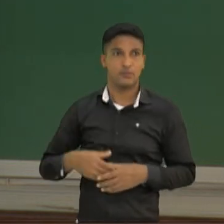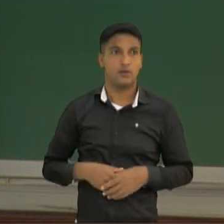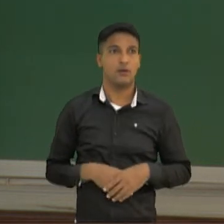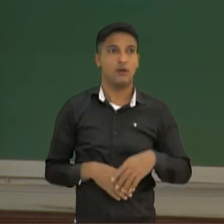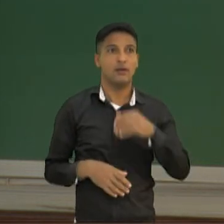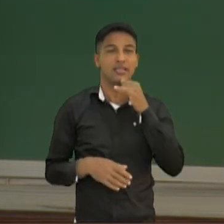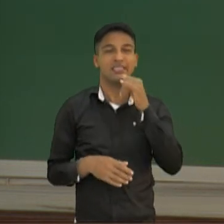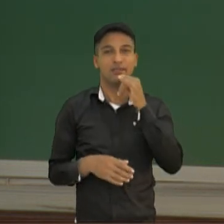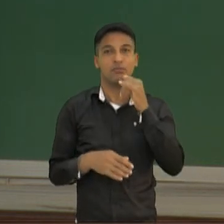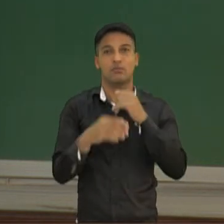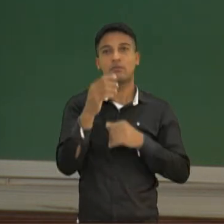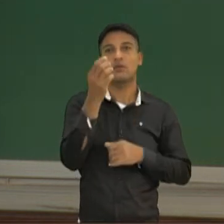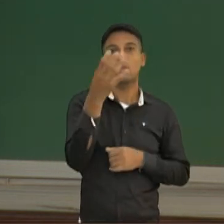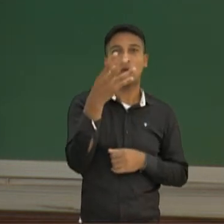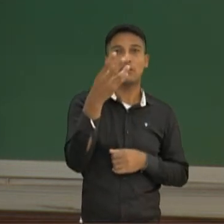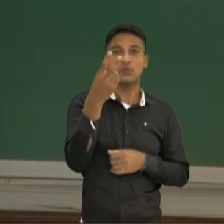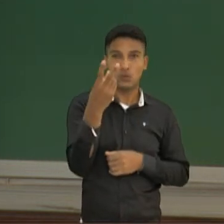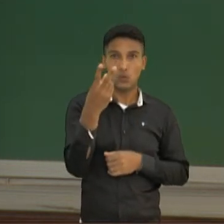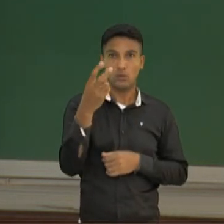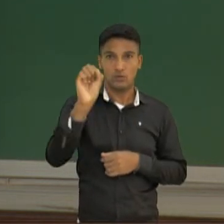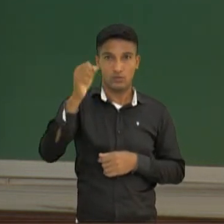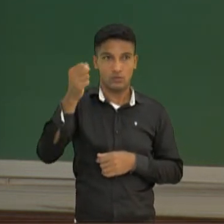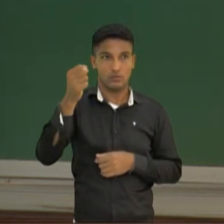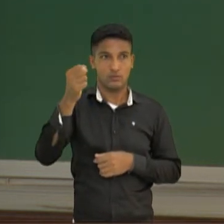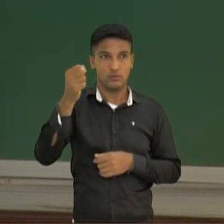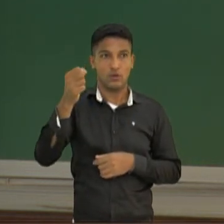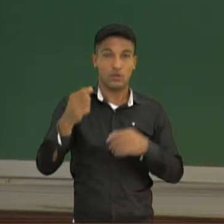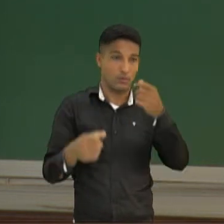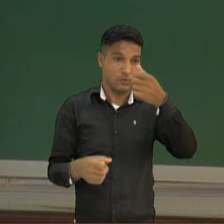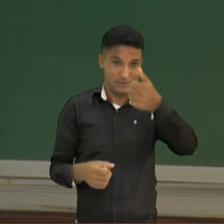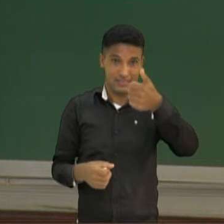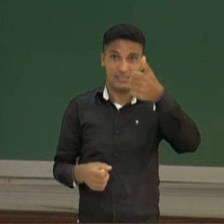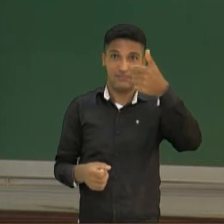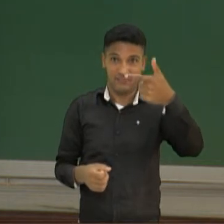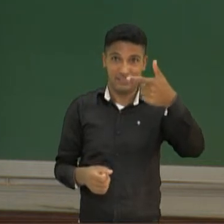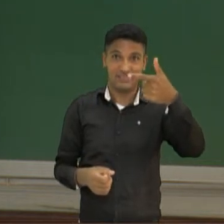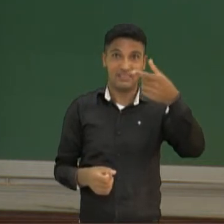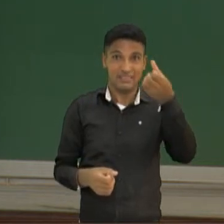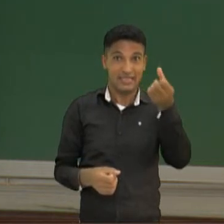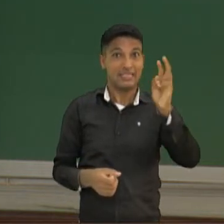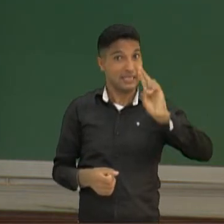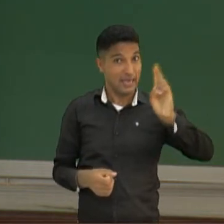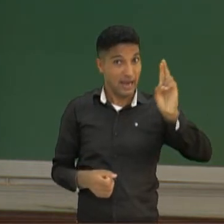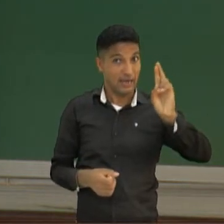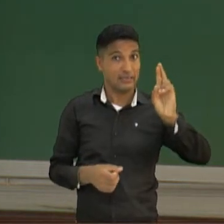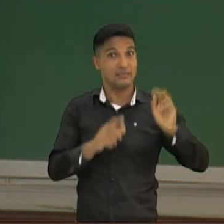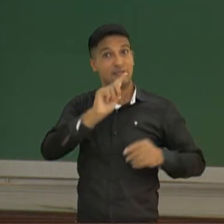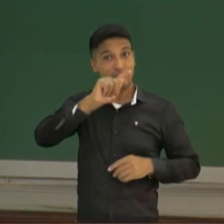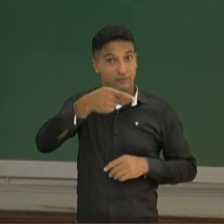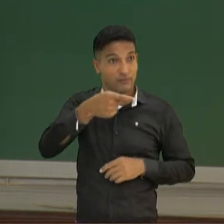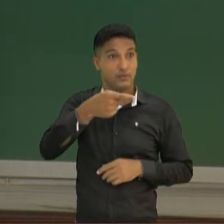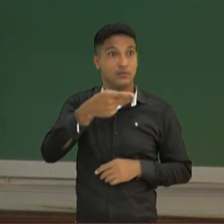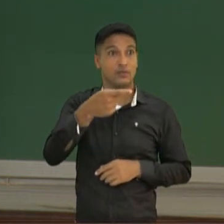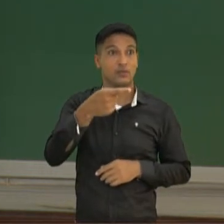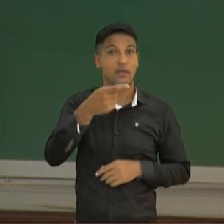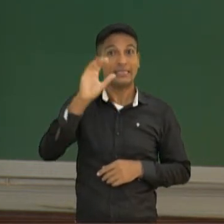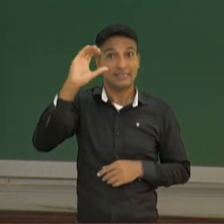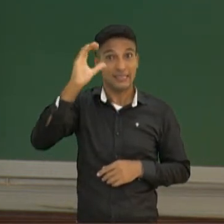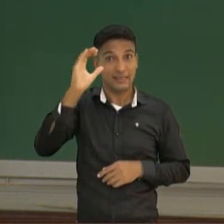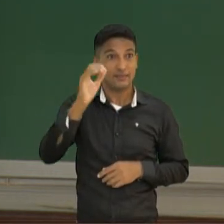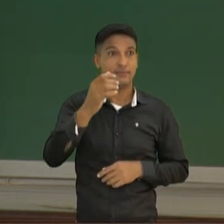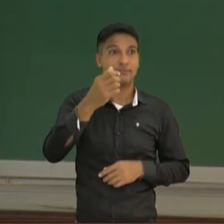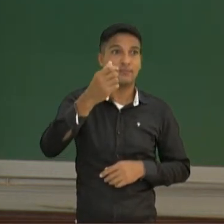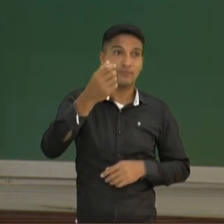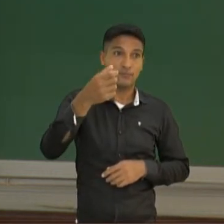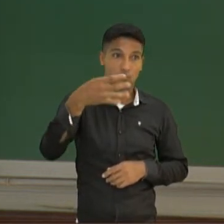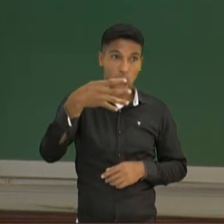42,8, né? Vamos chamar assim, né? Porque o número é 126 inteiros, e aí eu vou ter que arredondar aqui esse